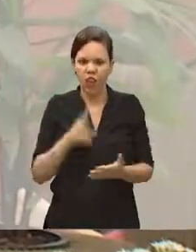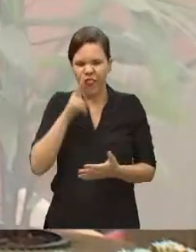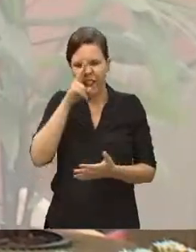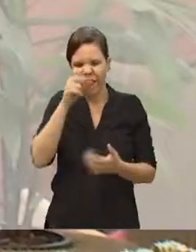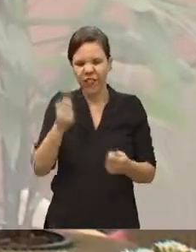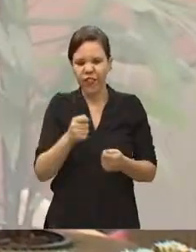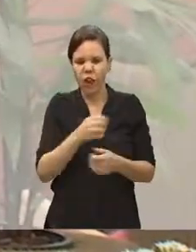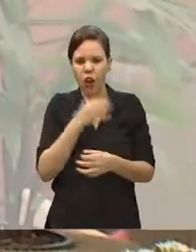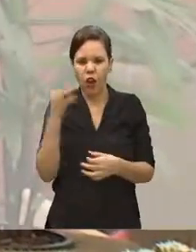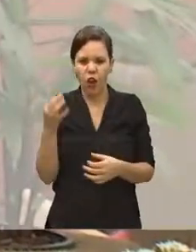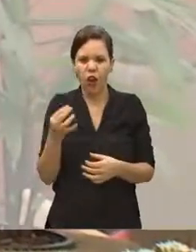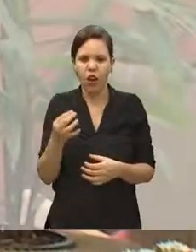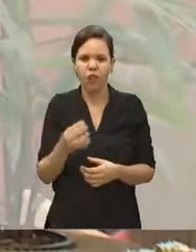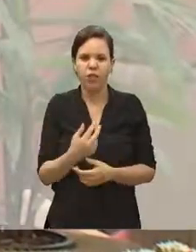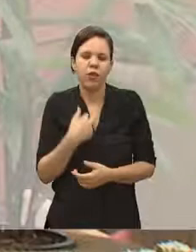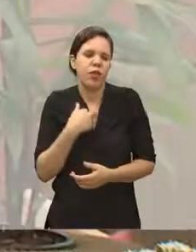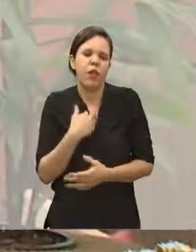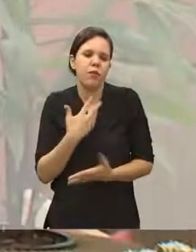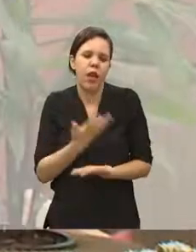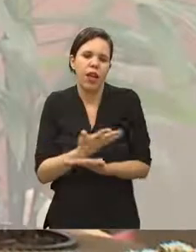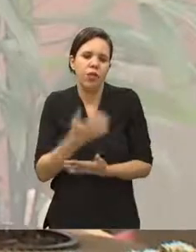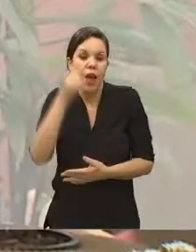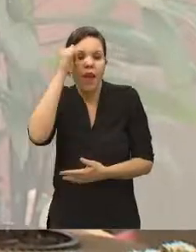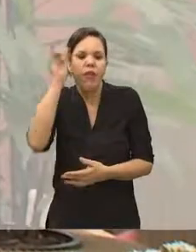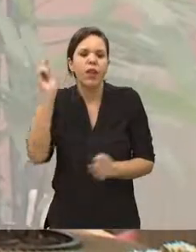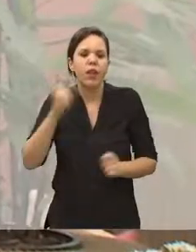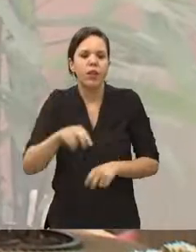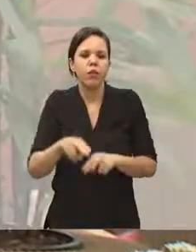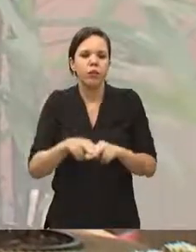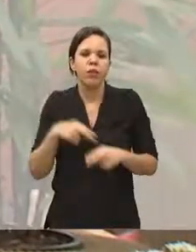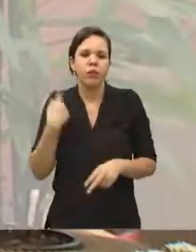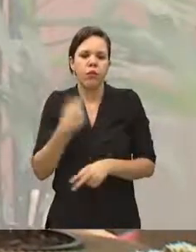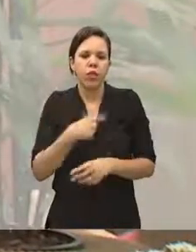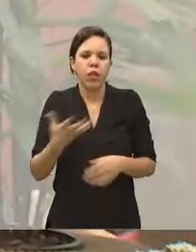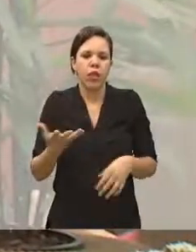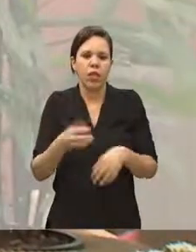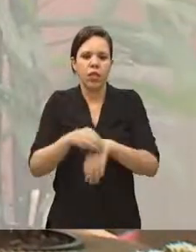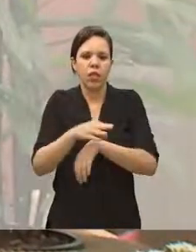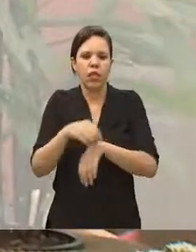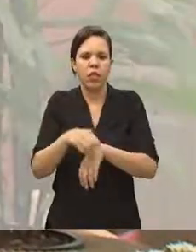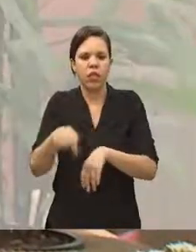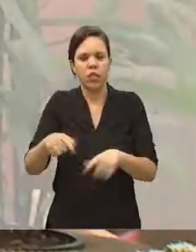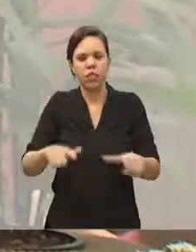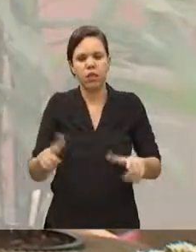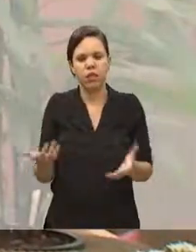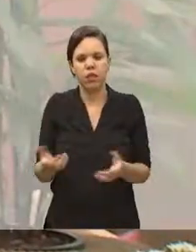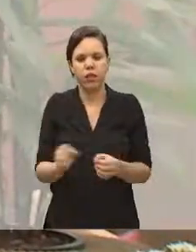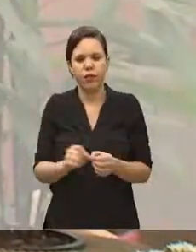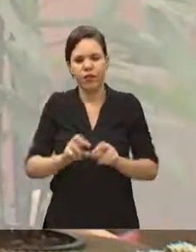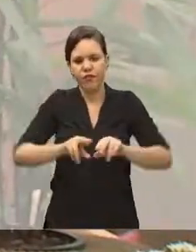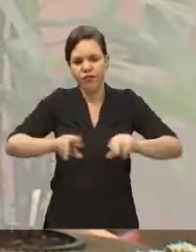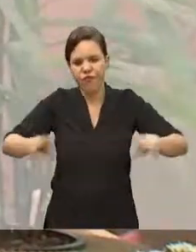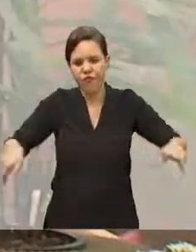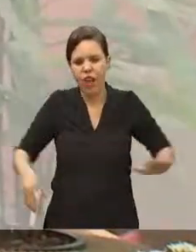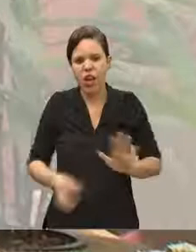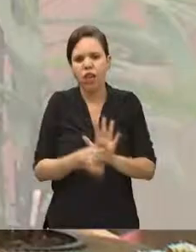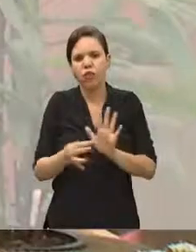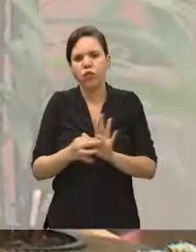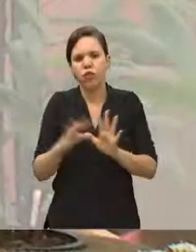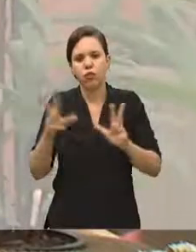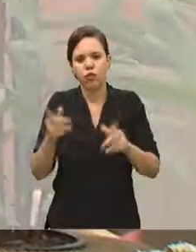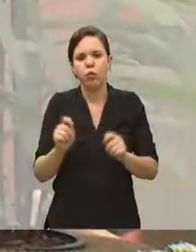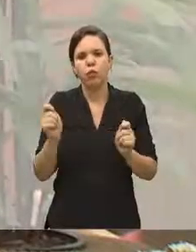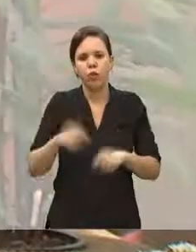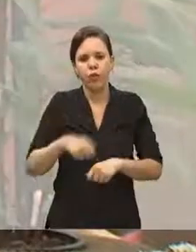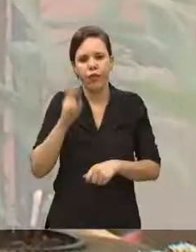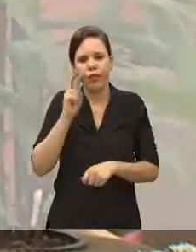forte que não tem como mais a gente fugir. Então foi por isso que a gente quis trazer esse espaço com várias opções para todo mundo